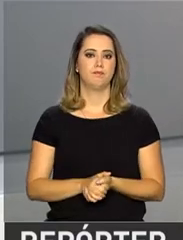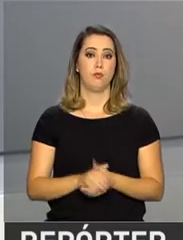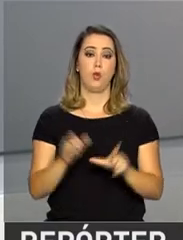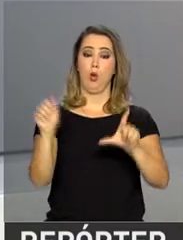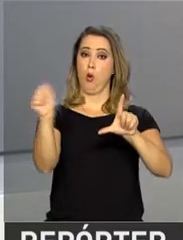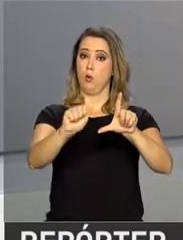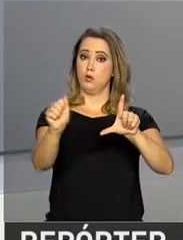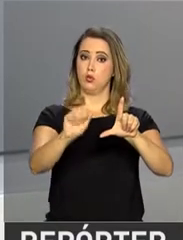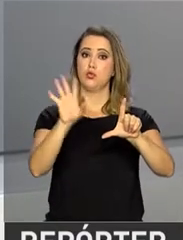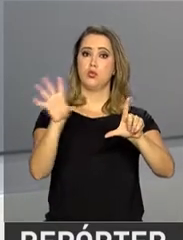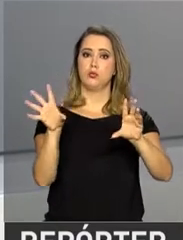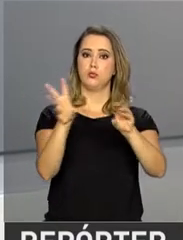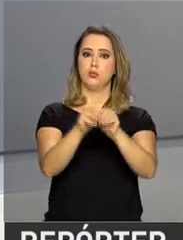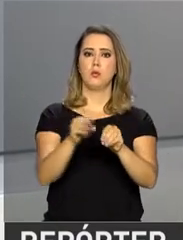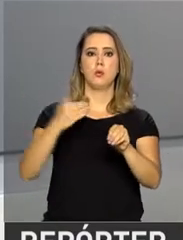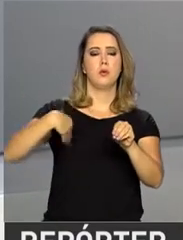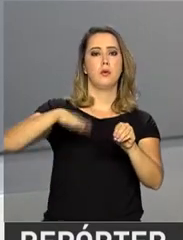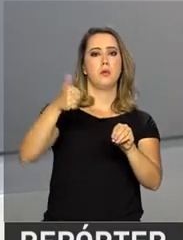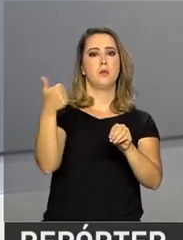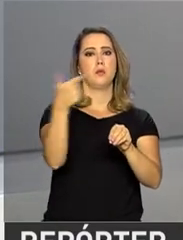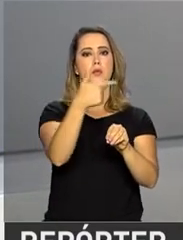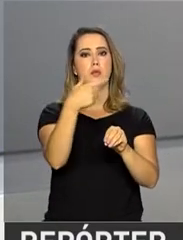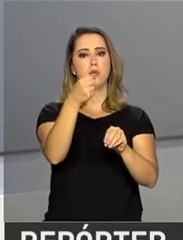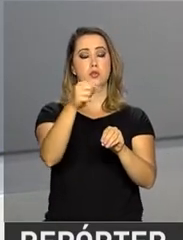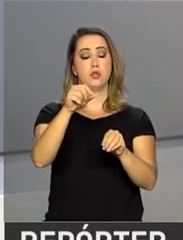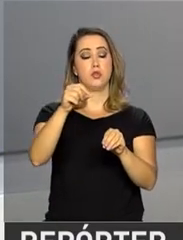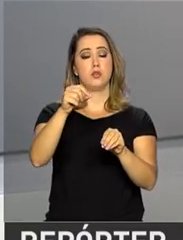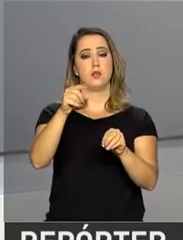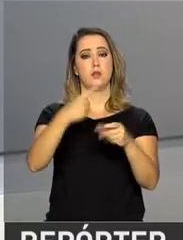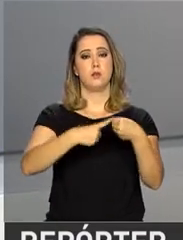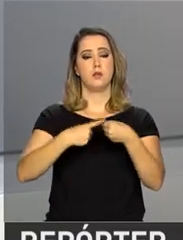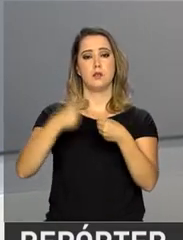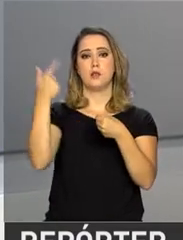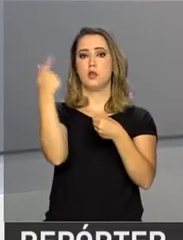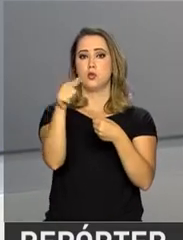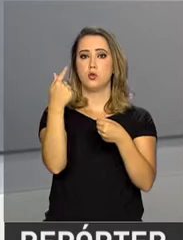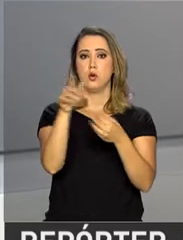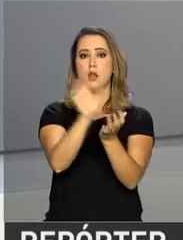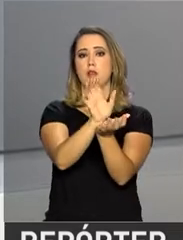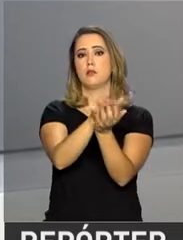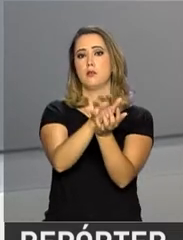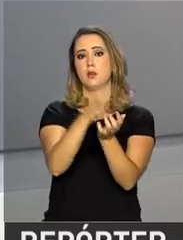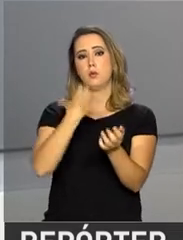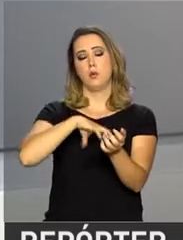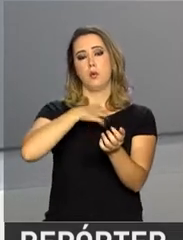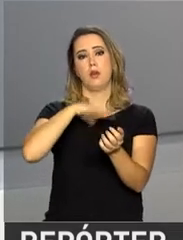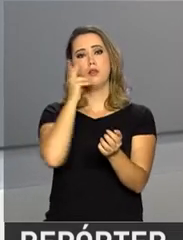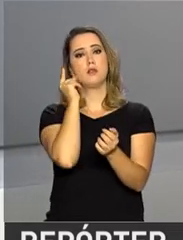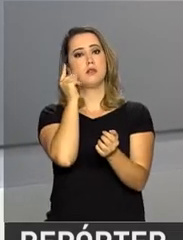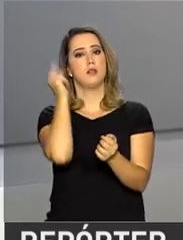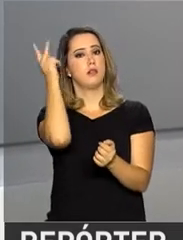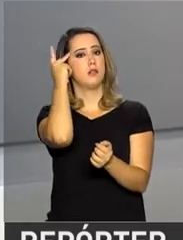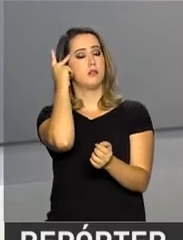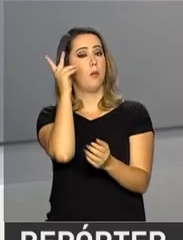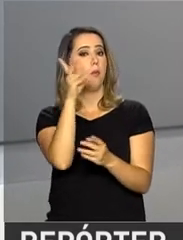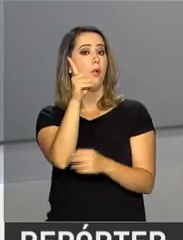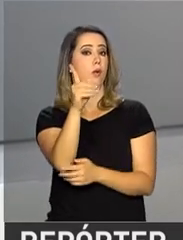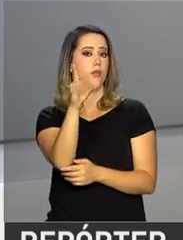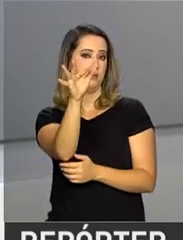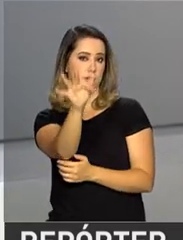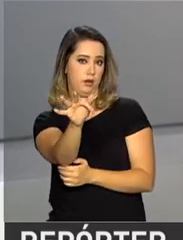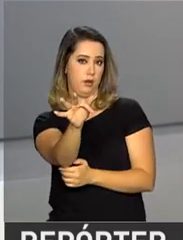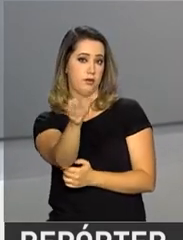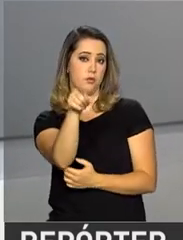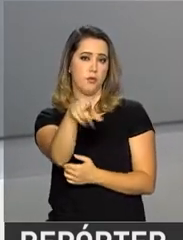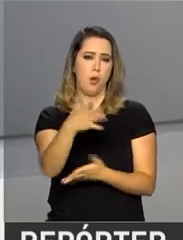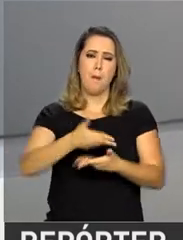já foi desligado em mais de 120 cidades de goiás pernambuco bahia será a são paulo e distrito federal além de